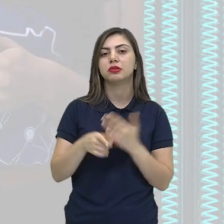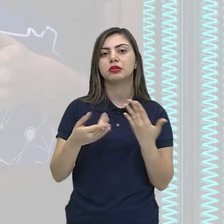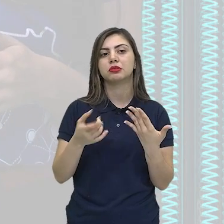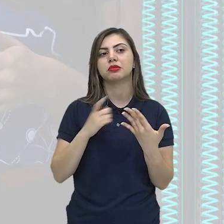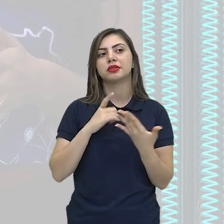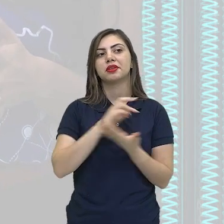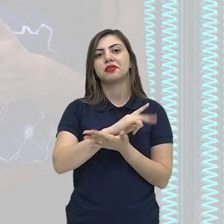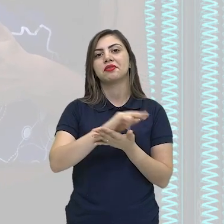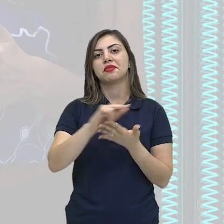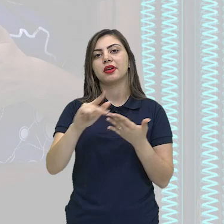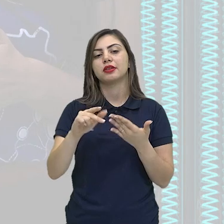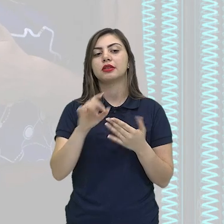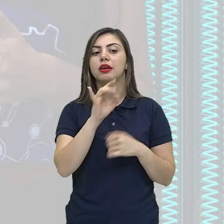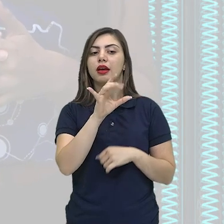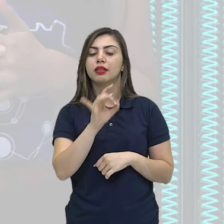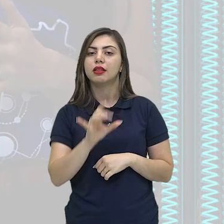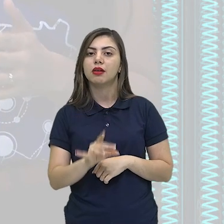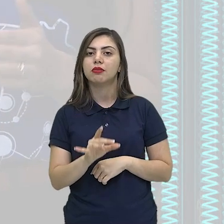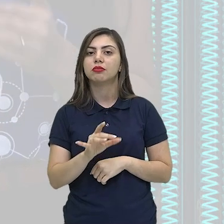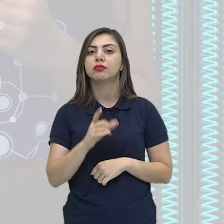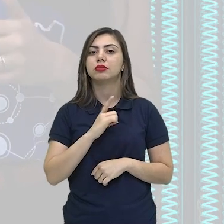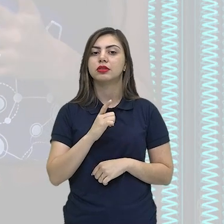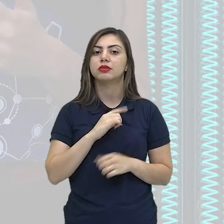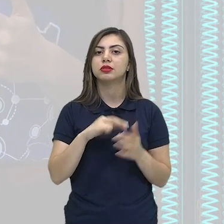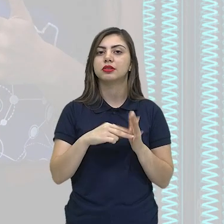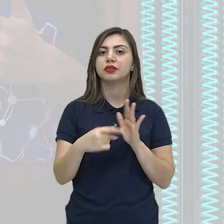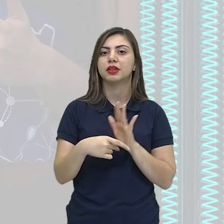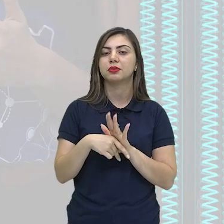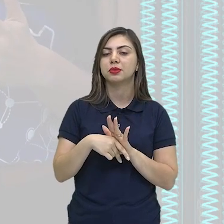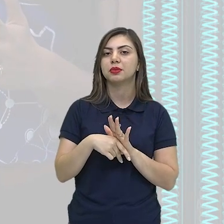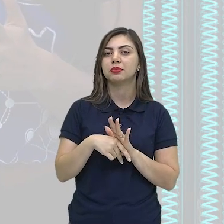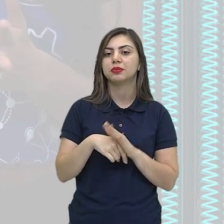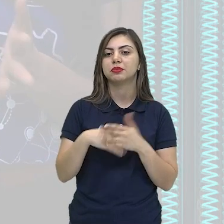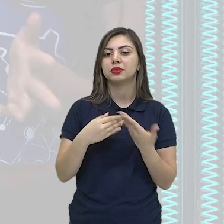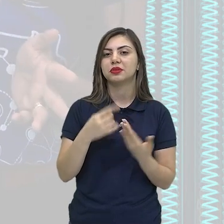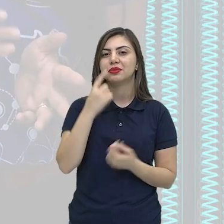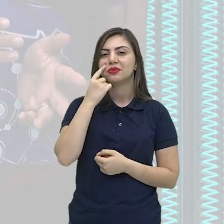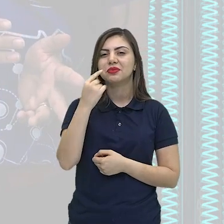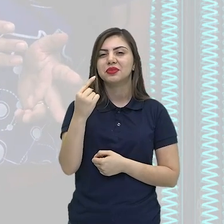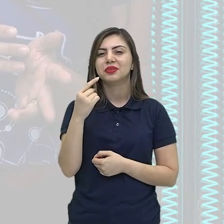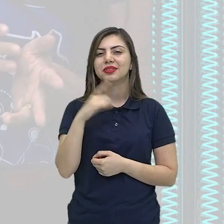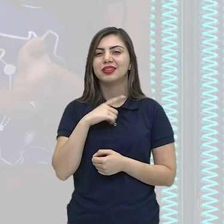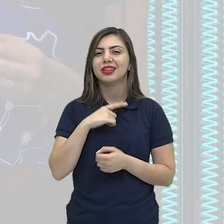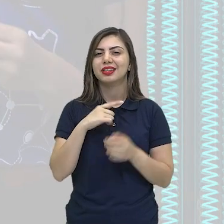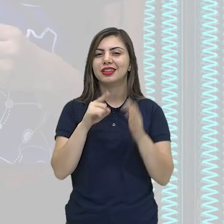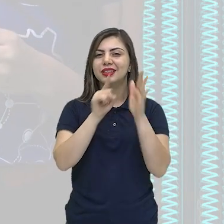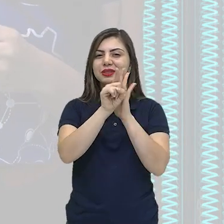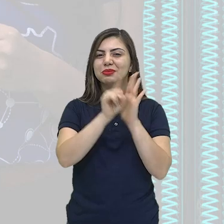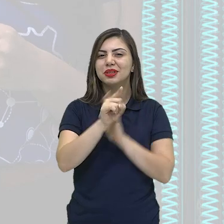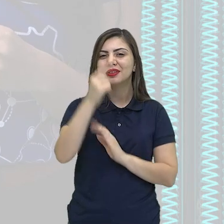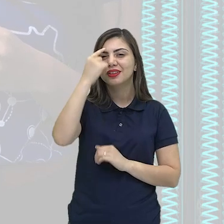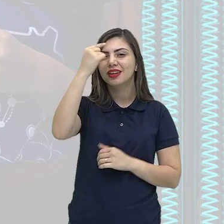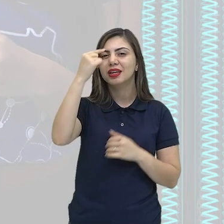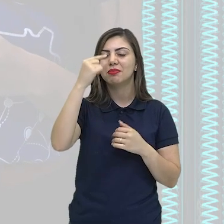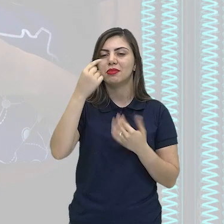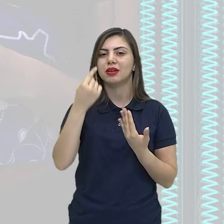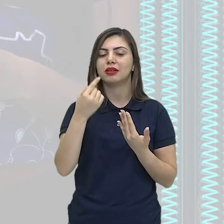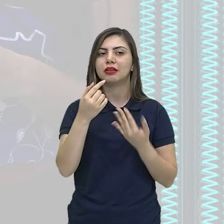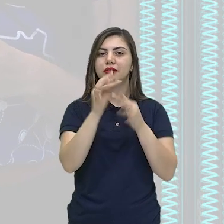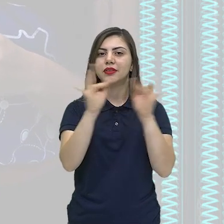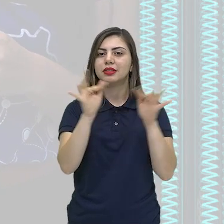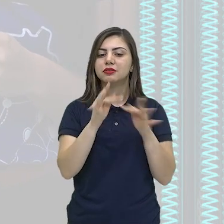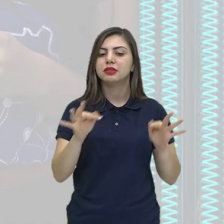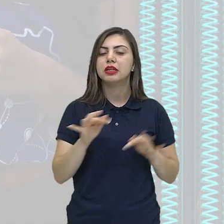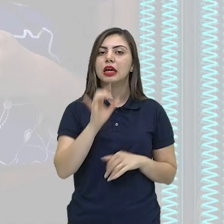tem um significado. Nós vimos ali em cada perguntinha, começando com uma delas, e cada uma tem o seu